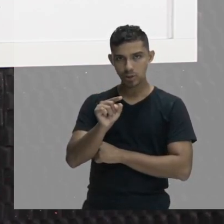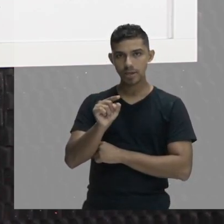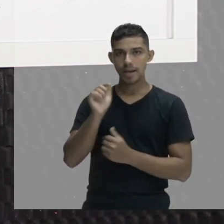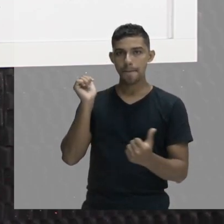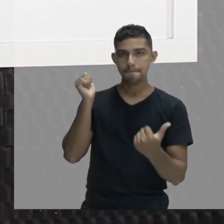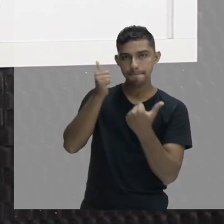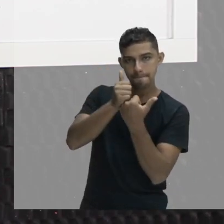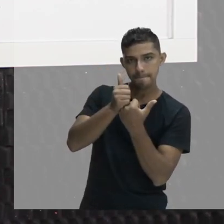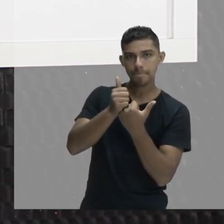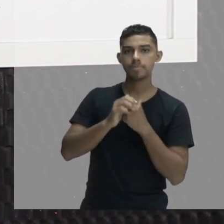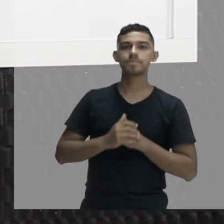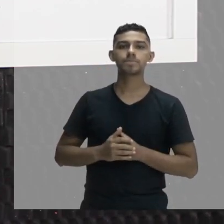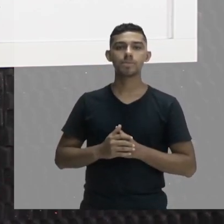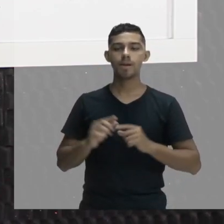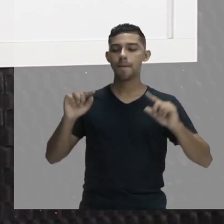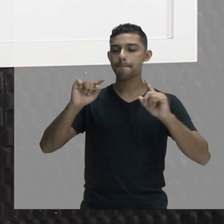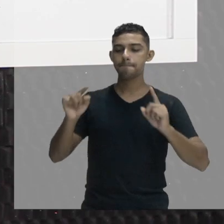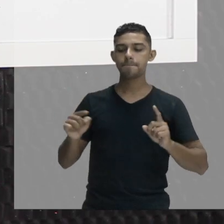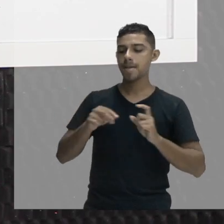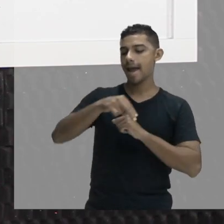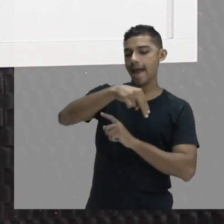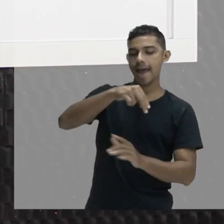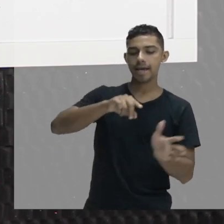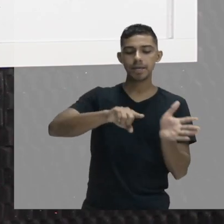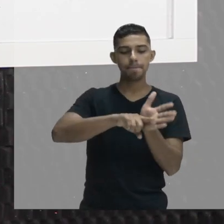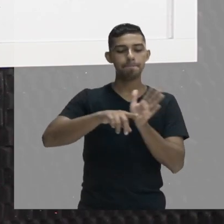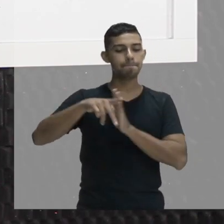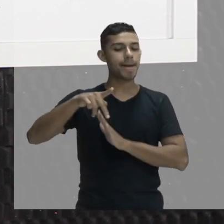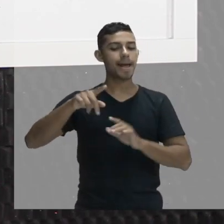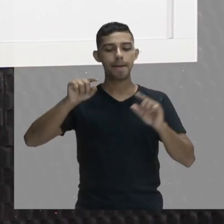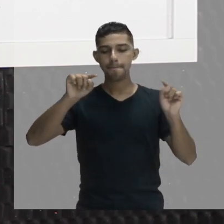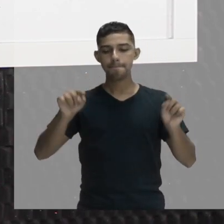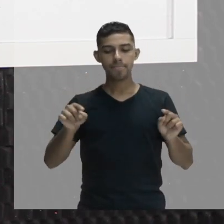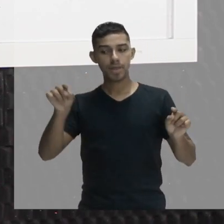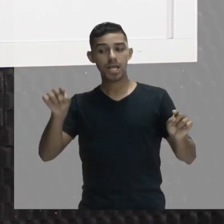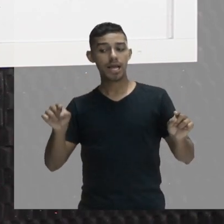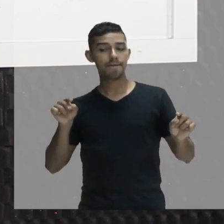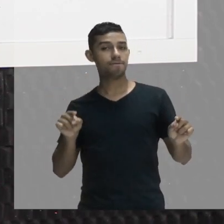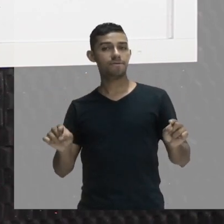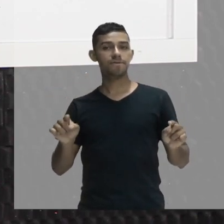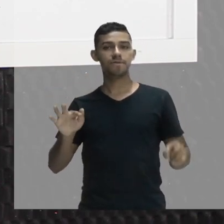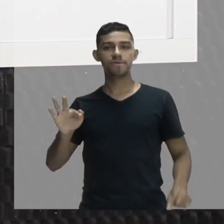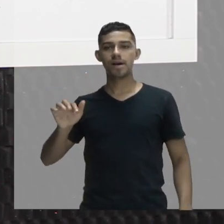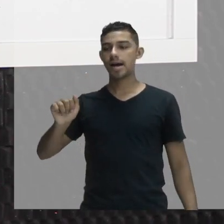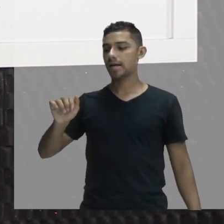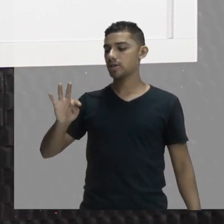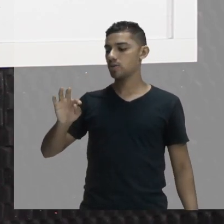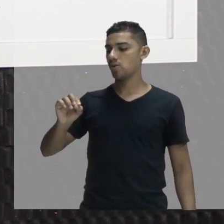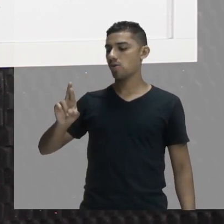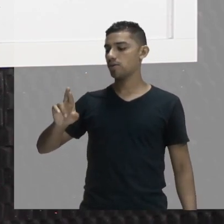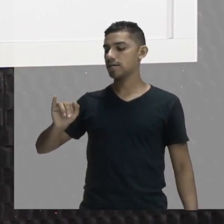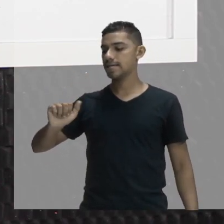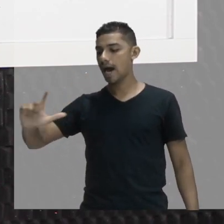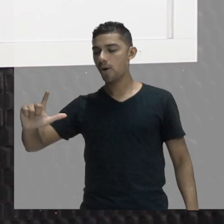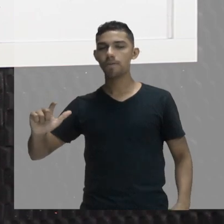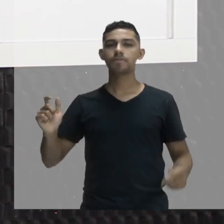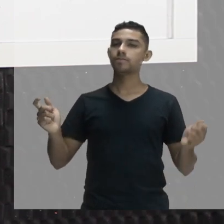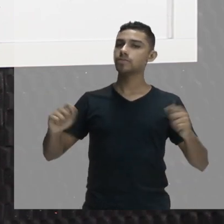né? Sobre 15 menos 5